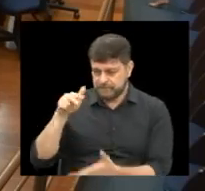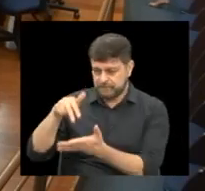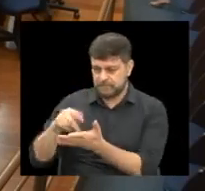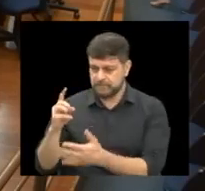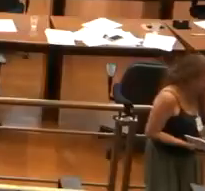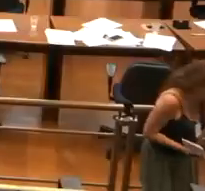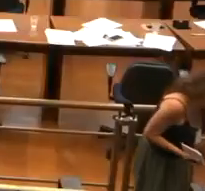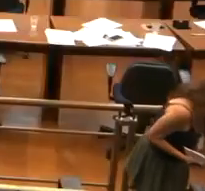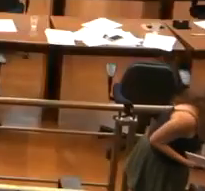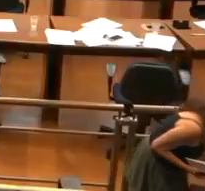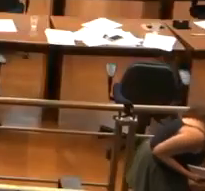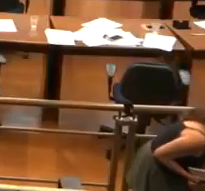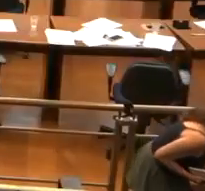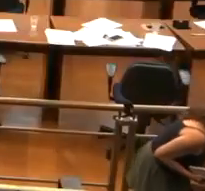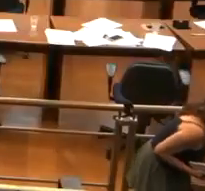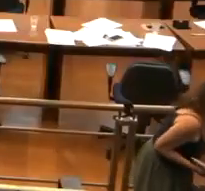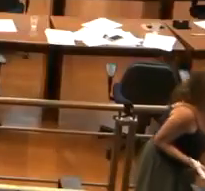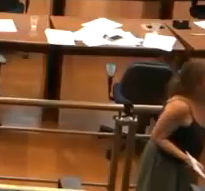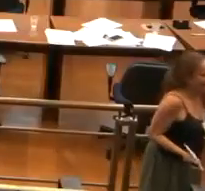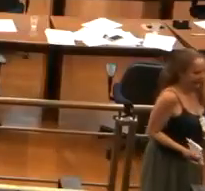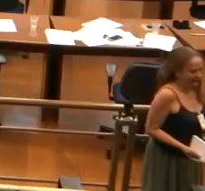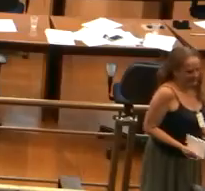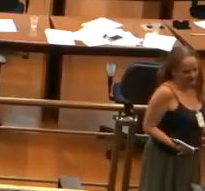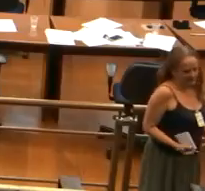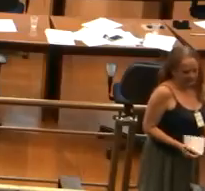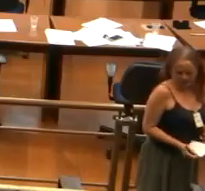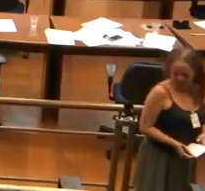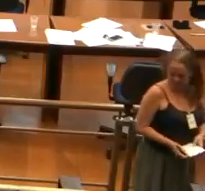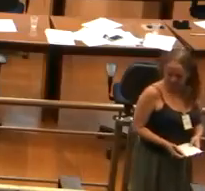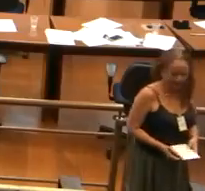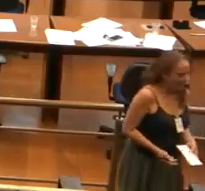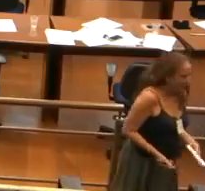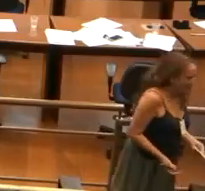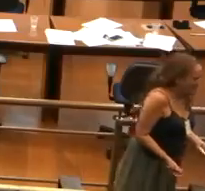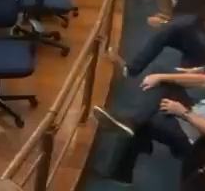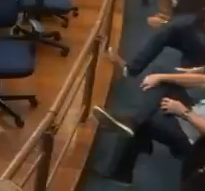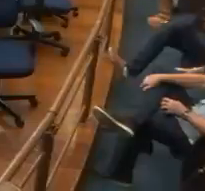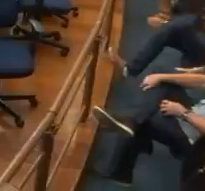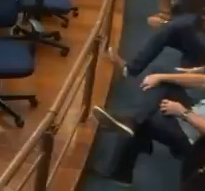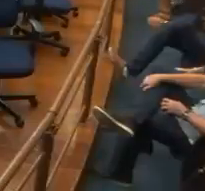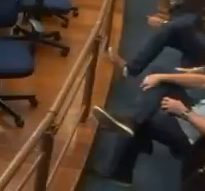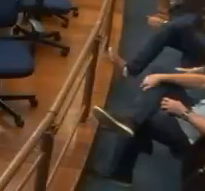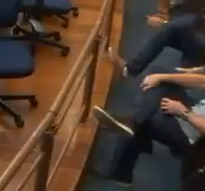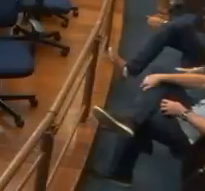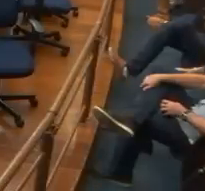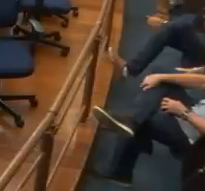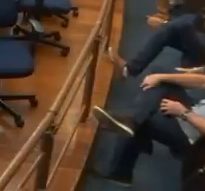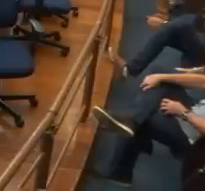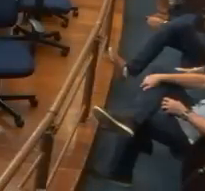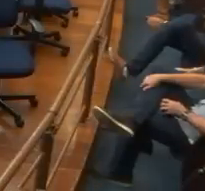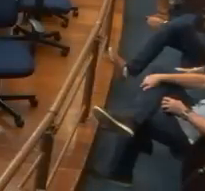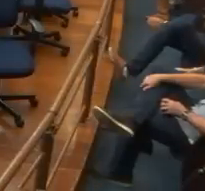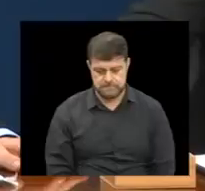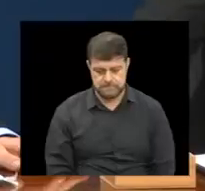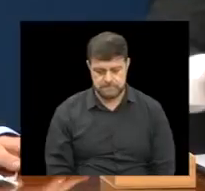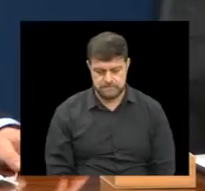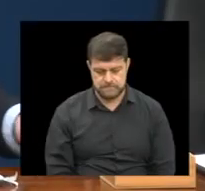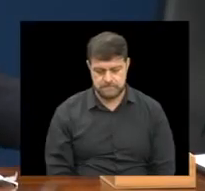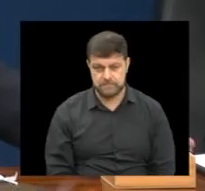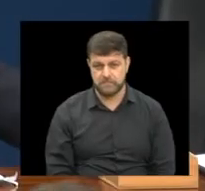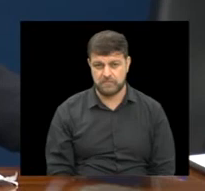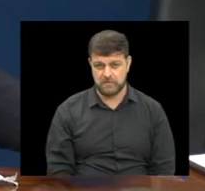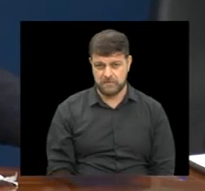e Saúde e mais 5 parlamentares que foram sorteados durante a 77ª reunião ordinária.